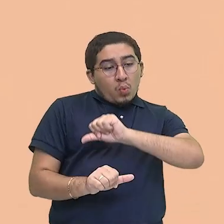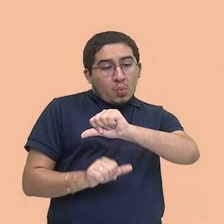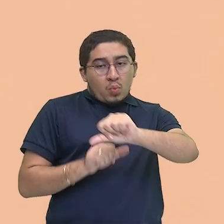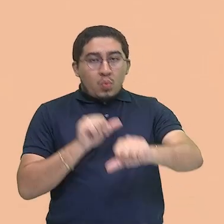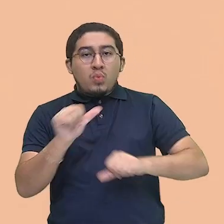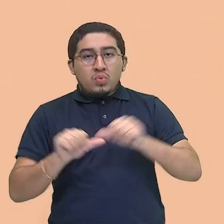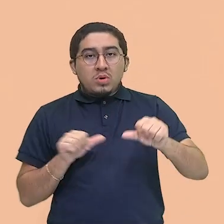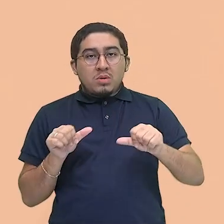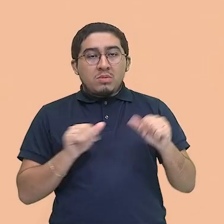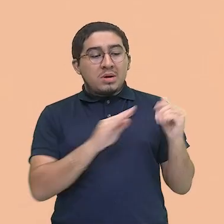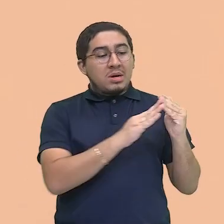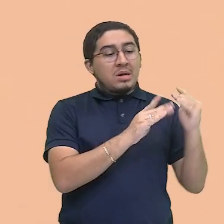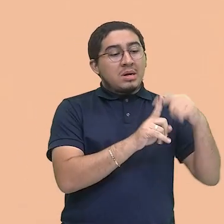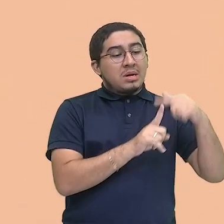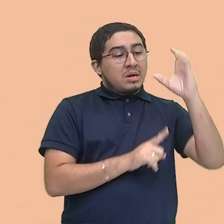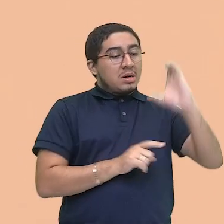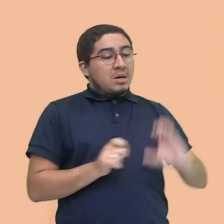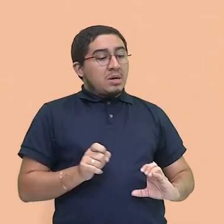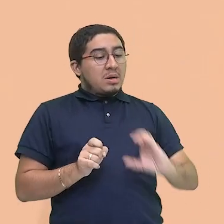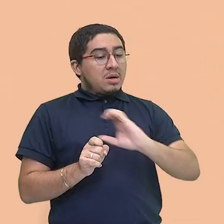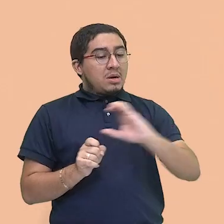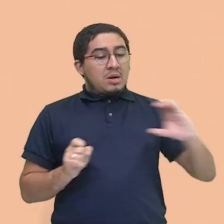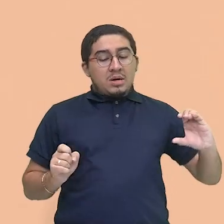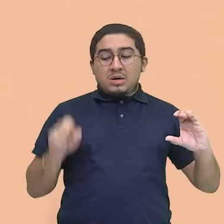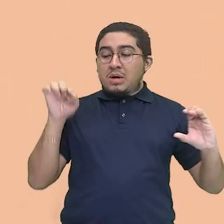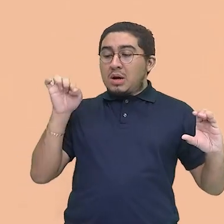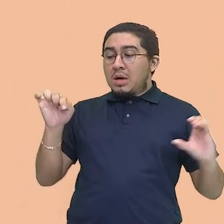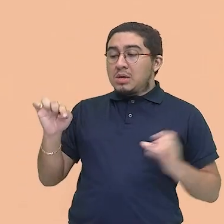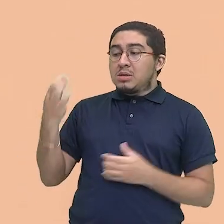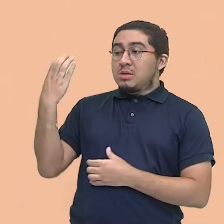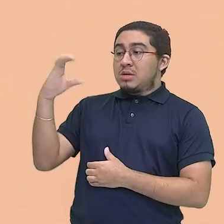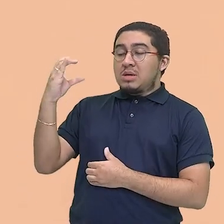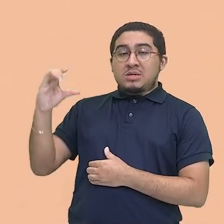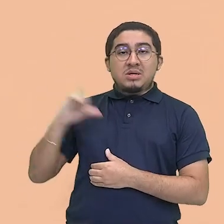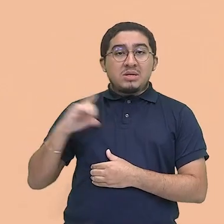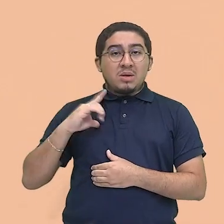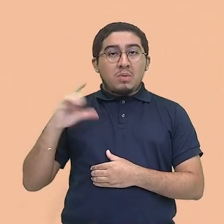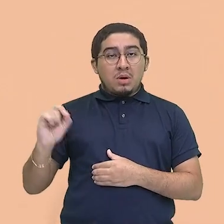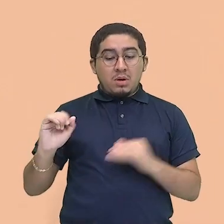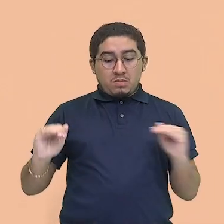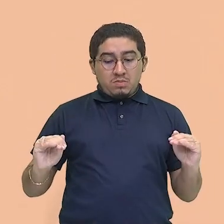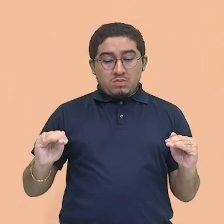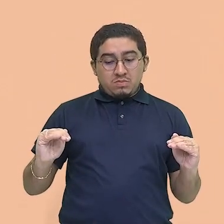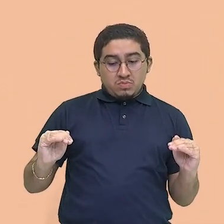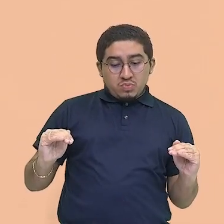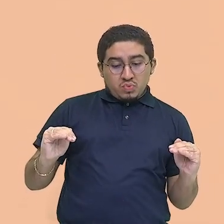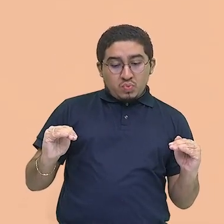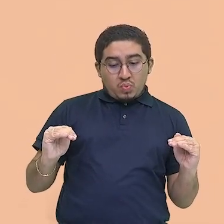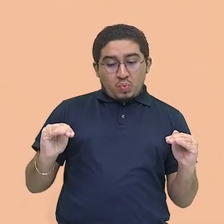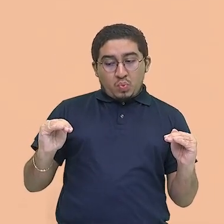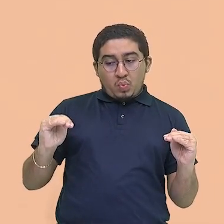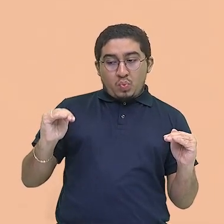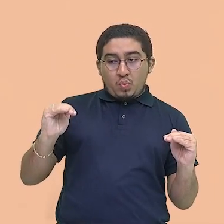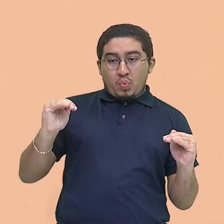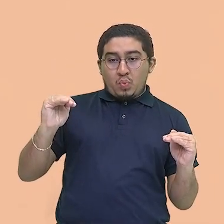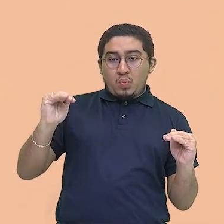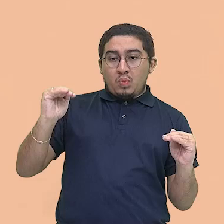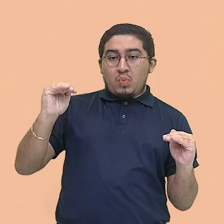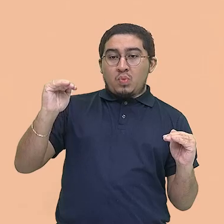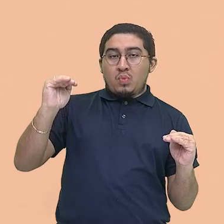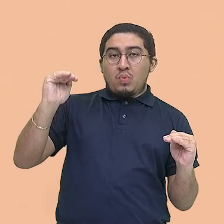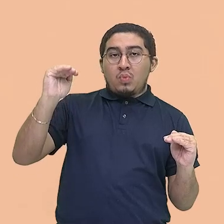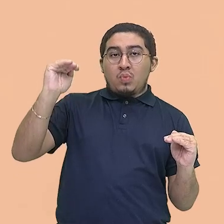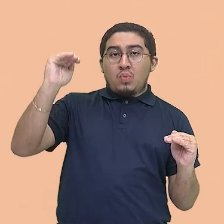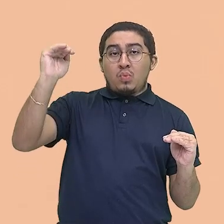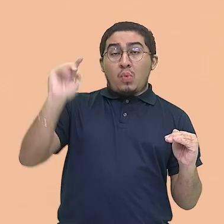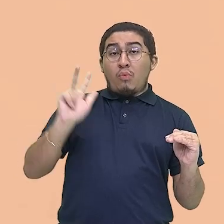começa a perder, a religião começa a perder força e a ciência começa então a surgir e